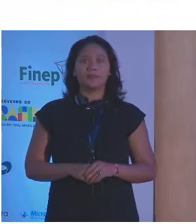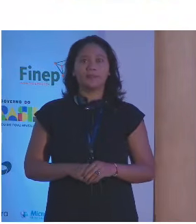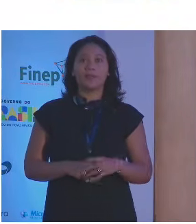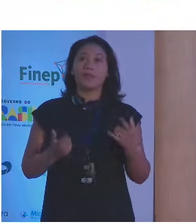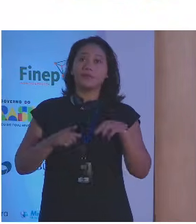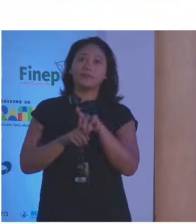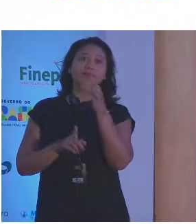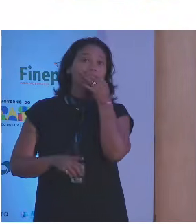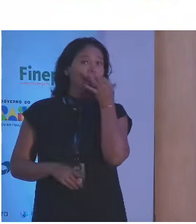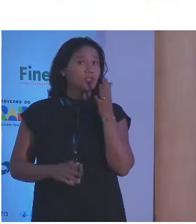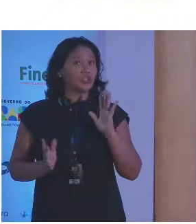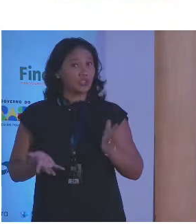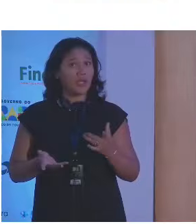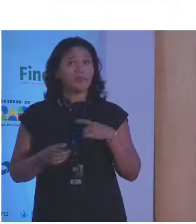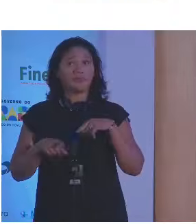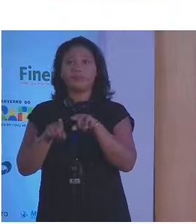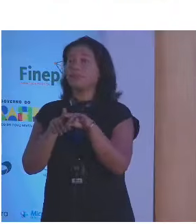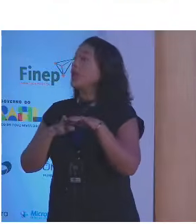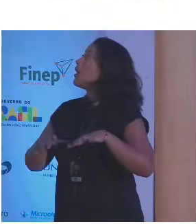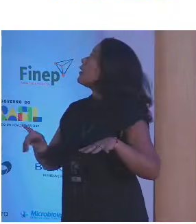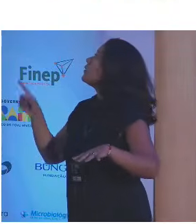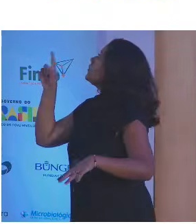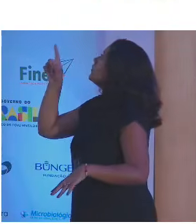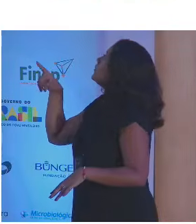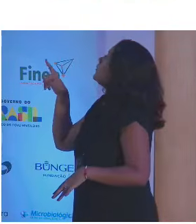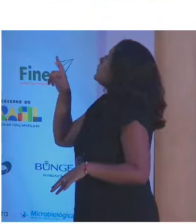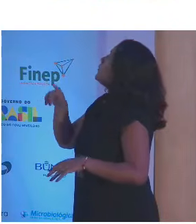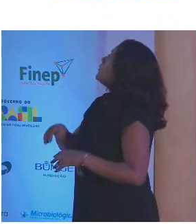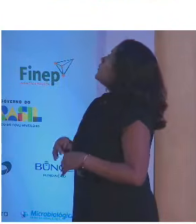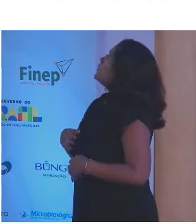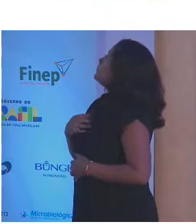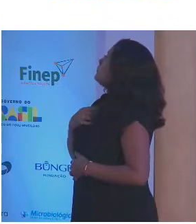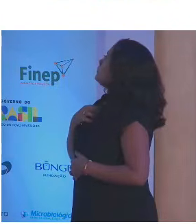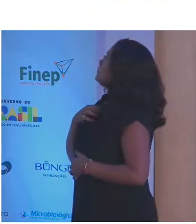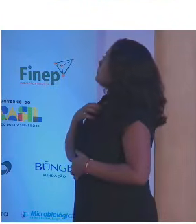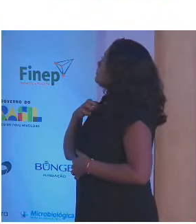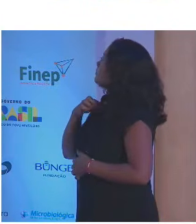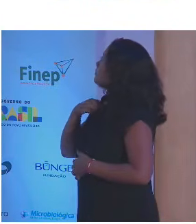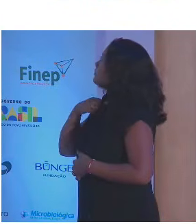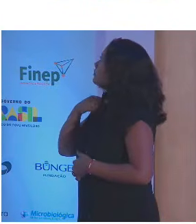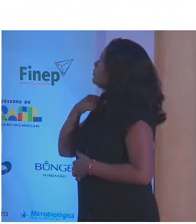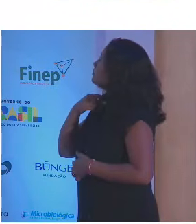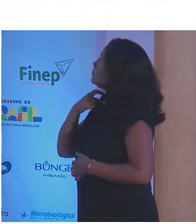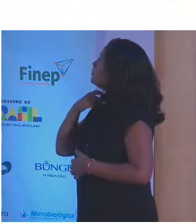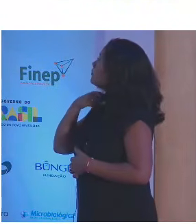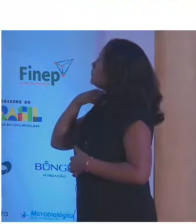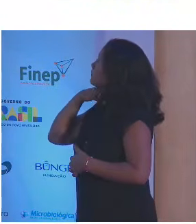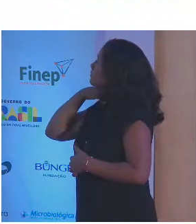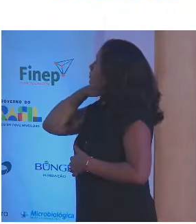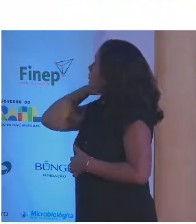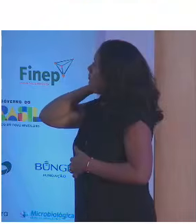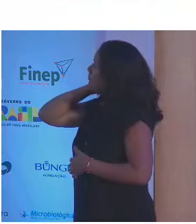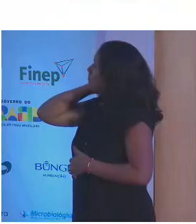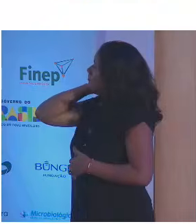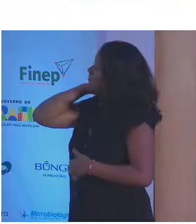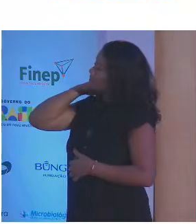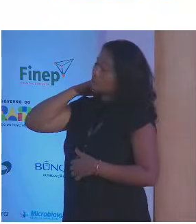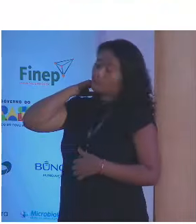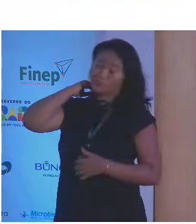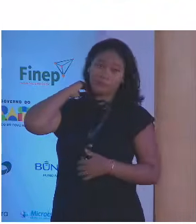Como foi mencionado também, né, uma área que tem uma região que tem uma área gigantesca de manguezais,